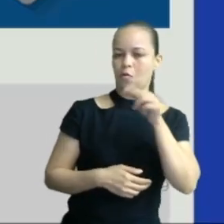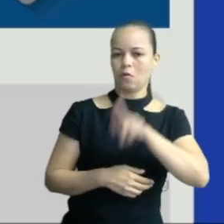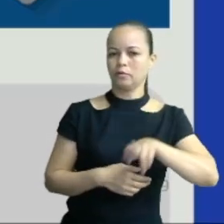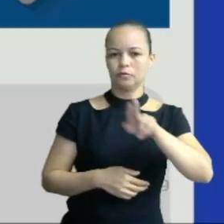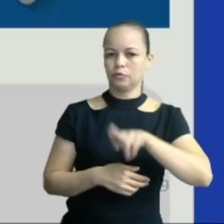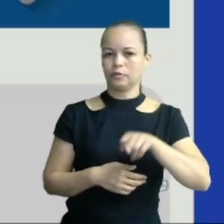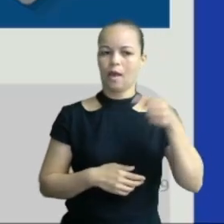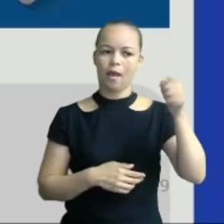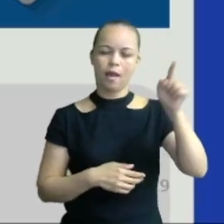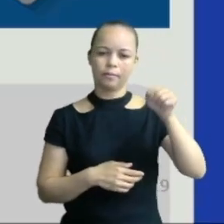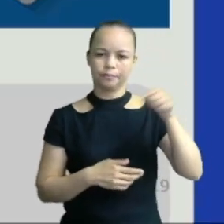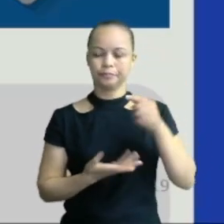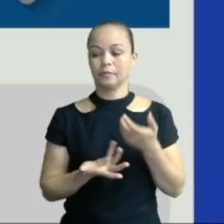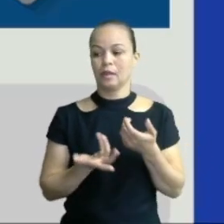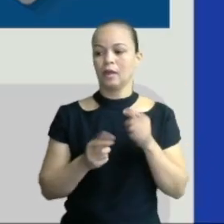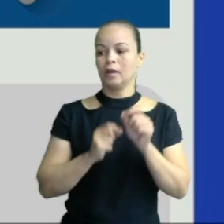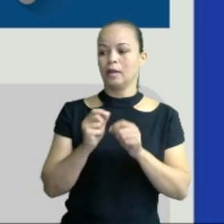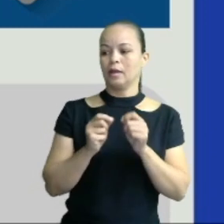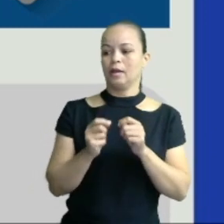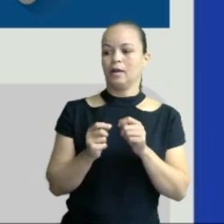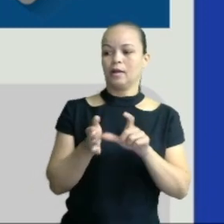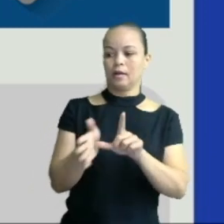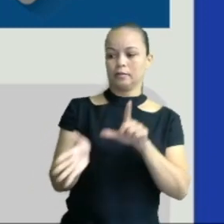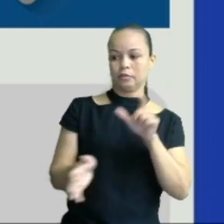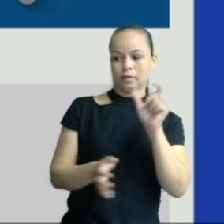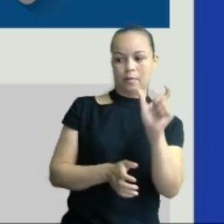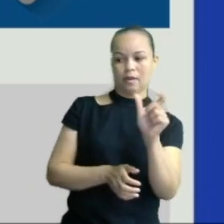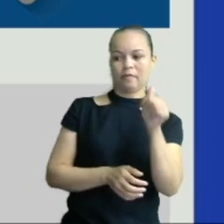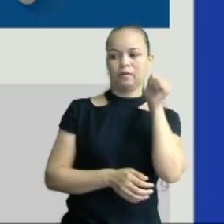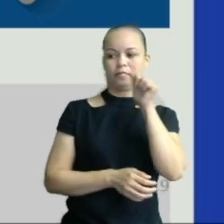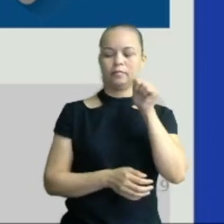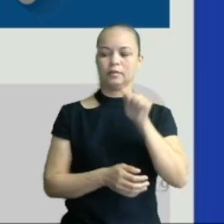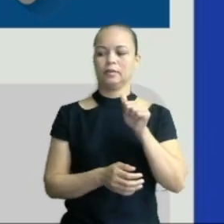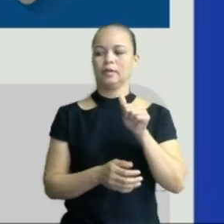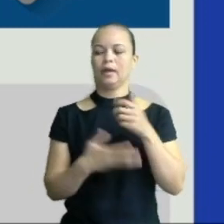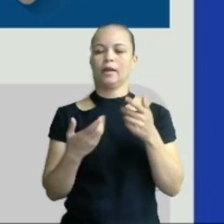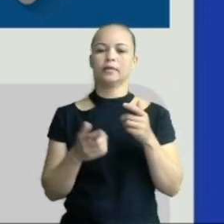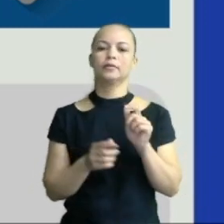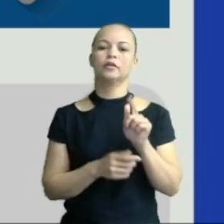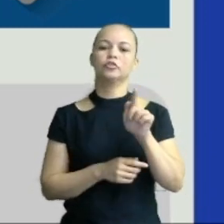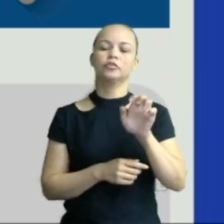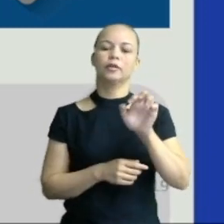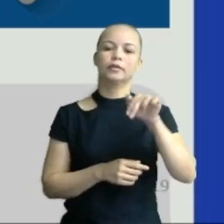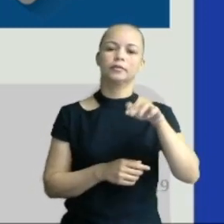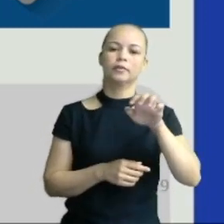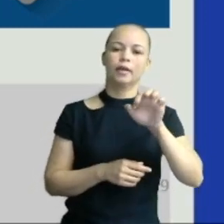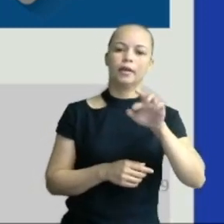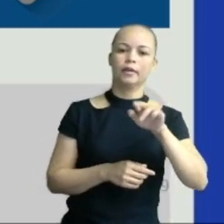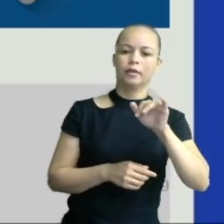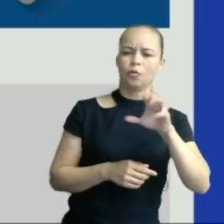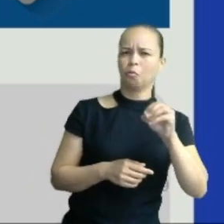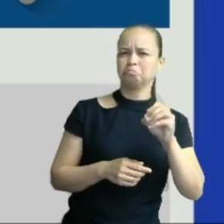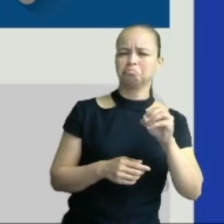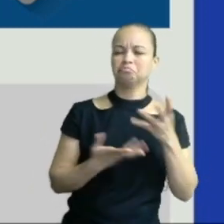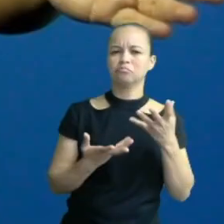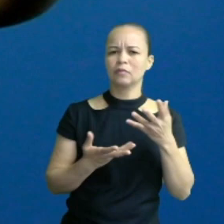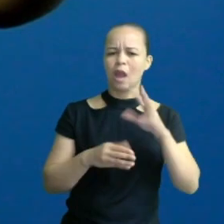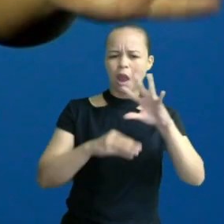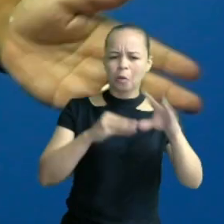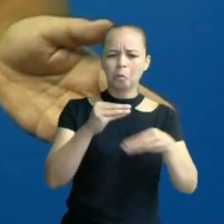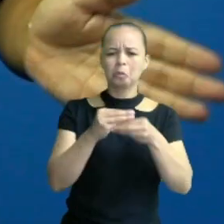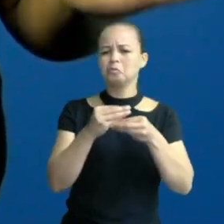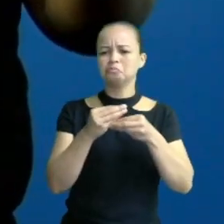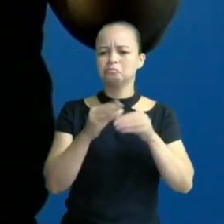palavra feminina de caráter genérico. Não cheguei à conclusão. Genérico. Então, se for